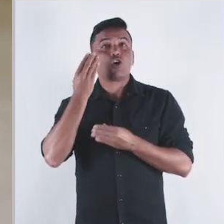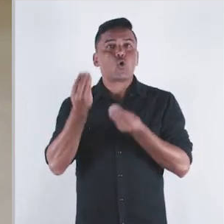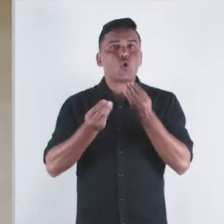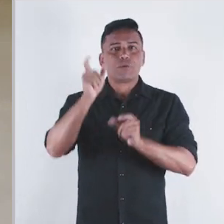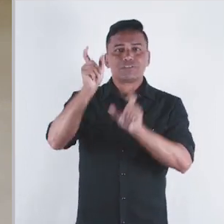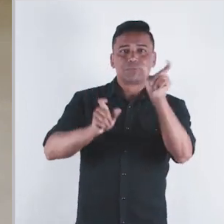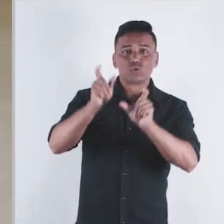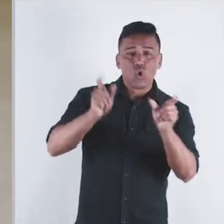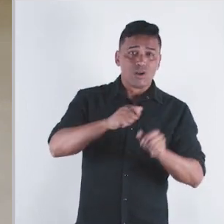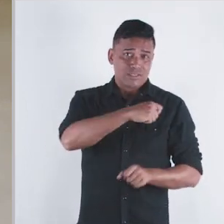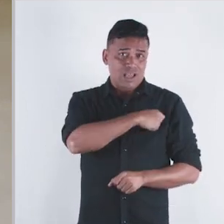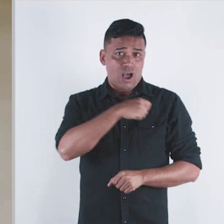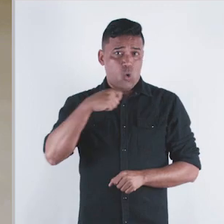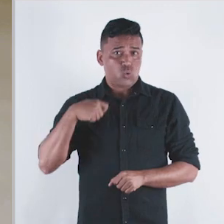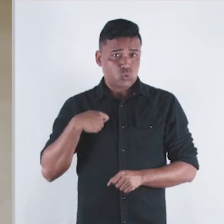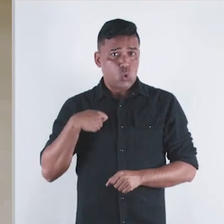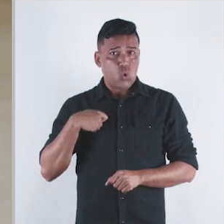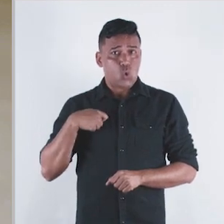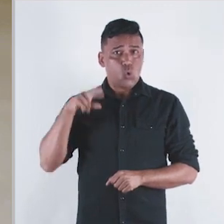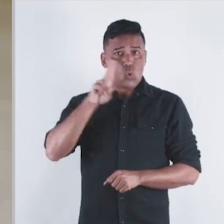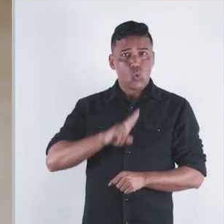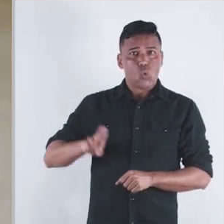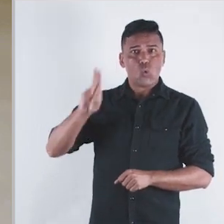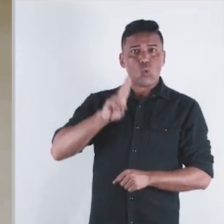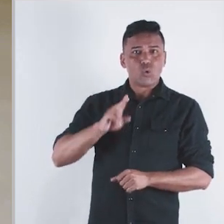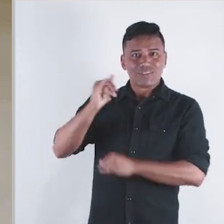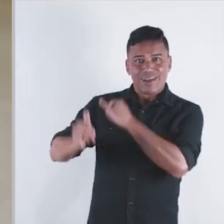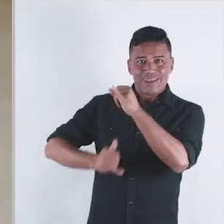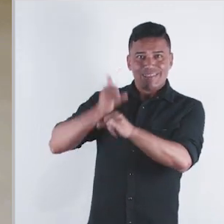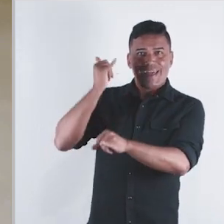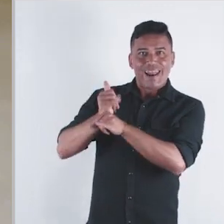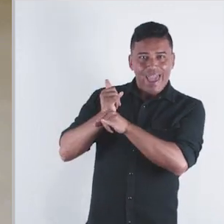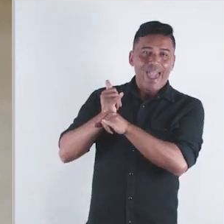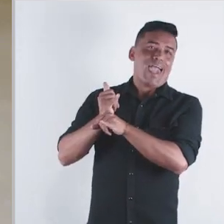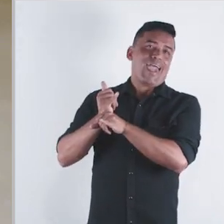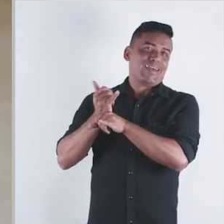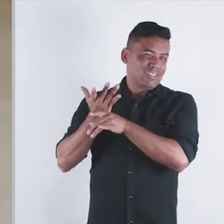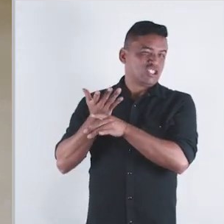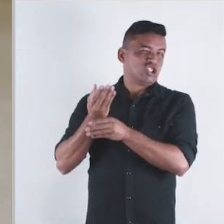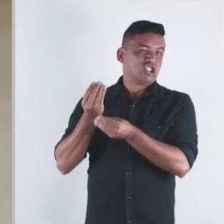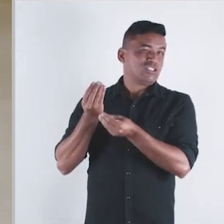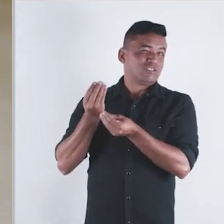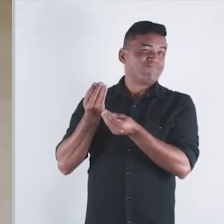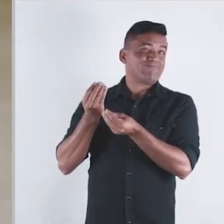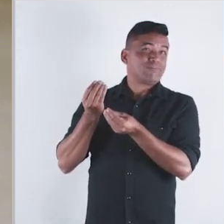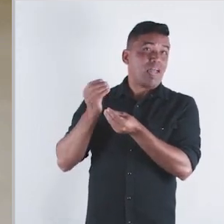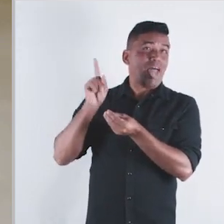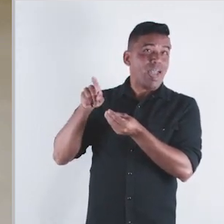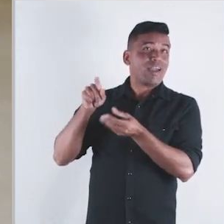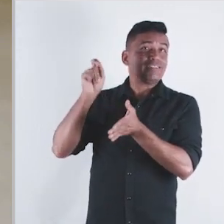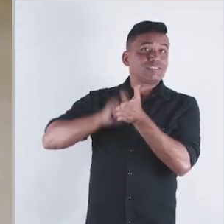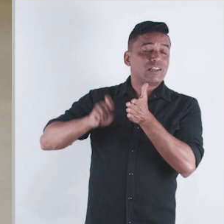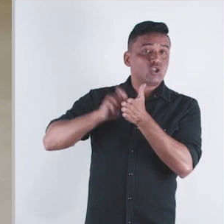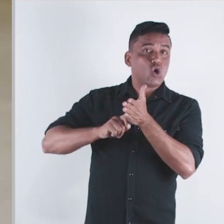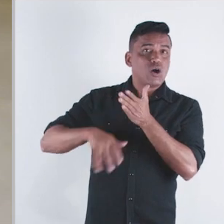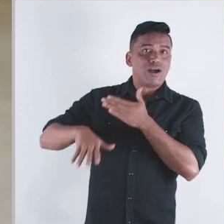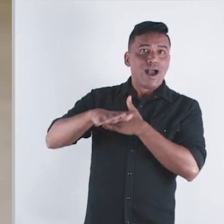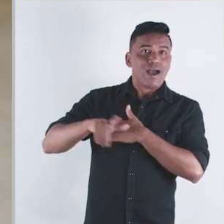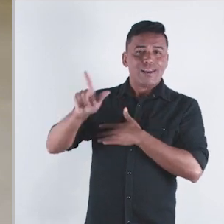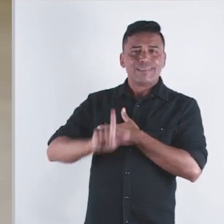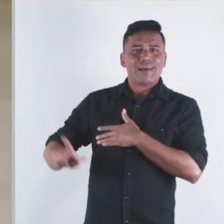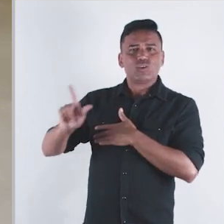que trabalham com o meio digital podem ser pensados como autores de literatura. E isso me parece